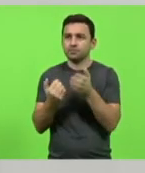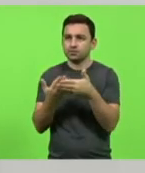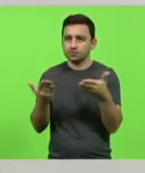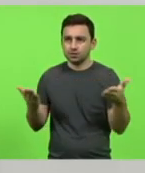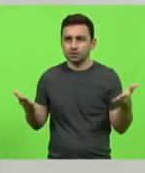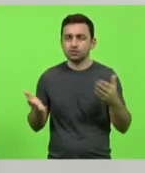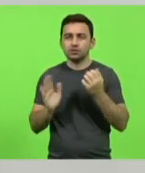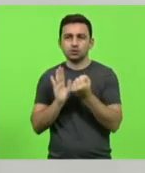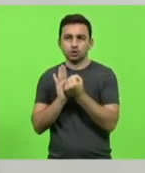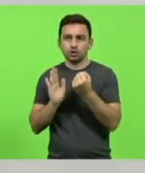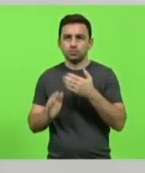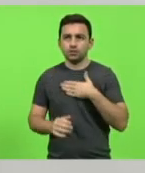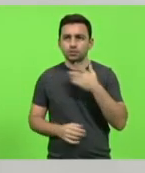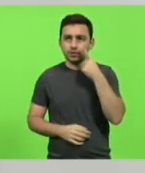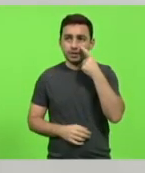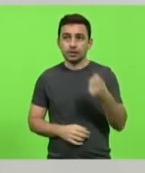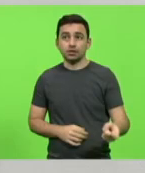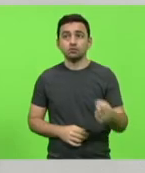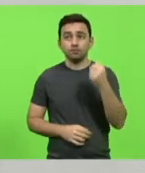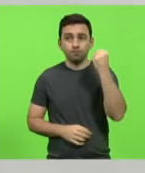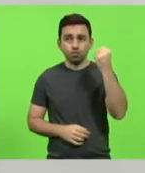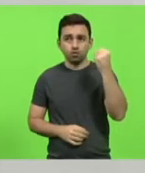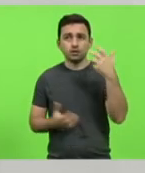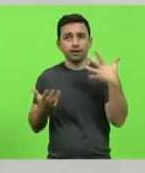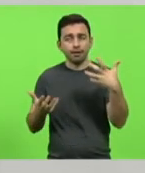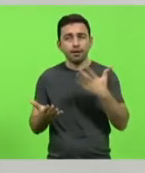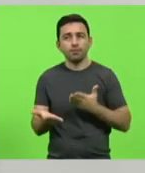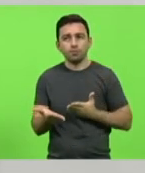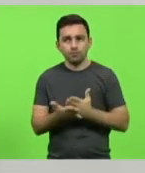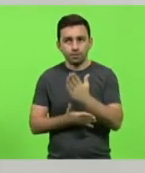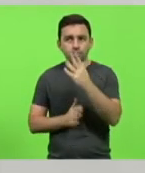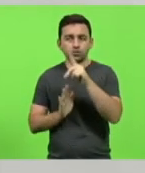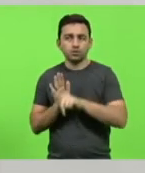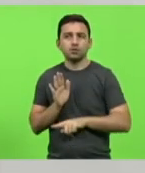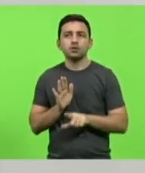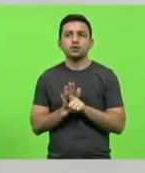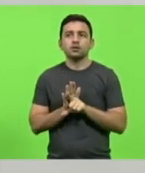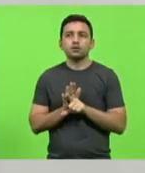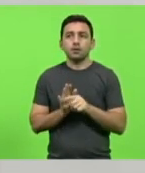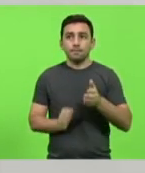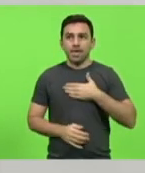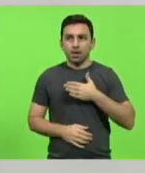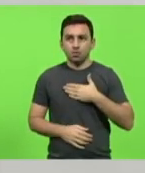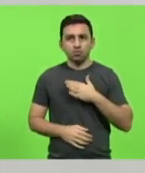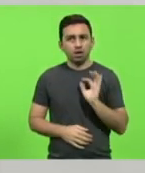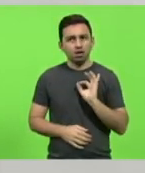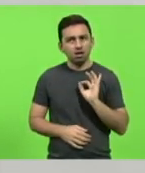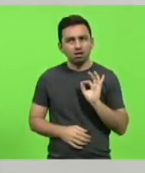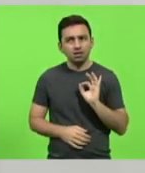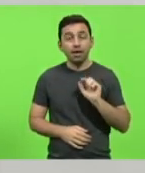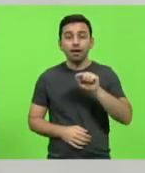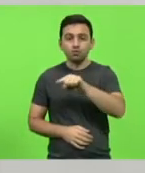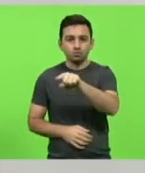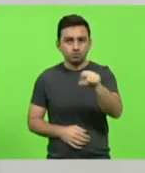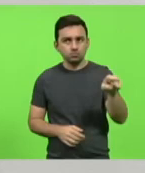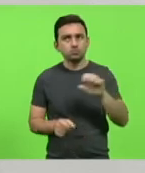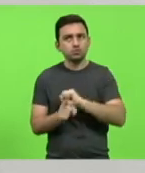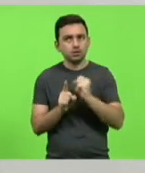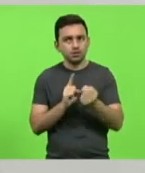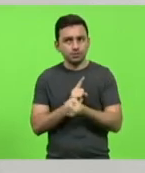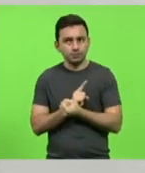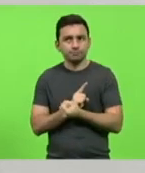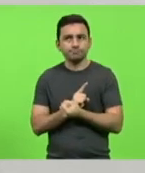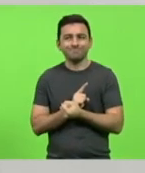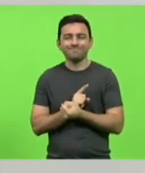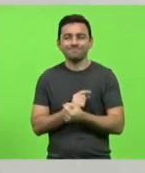o meu interesse muito forte na aprovação desse projeto. Interesse esse que não é meu, mas sim da nossa sociedade num todo. Um